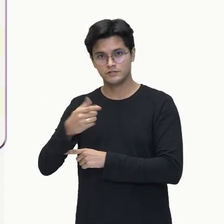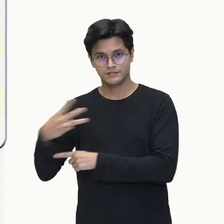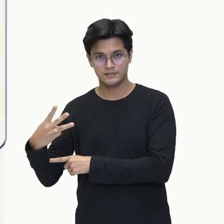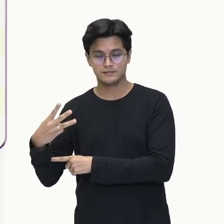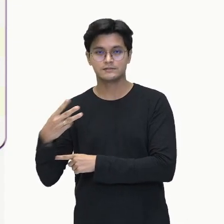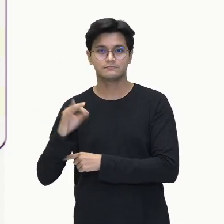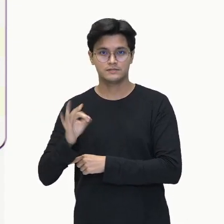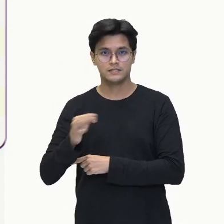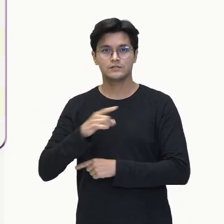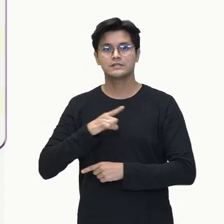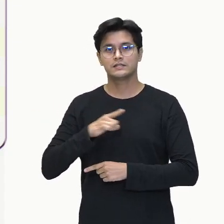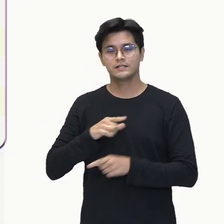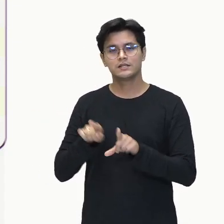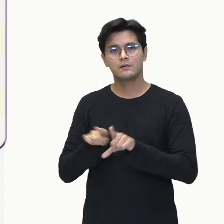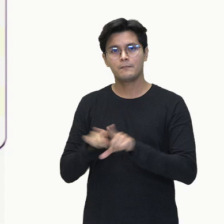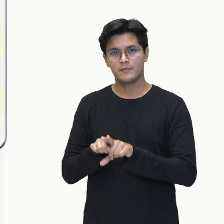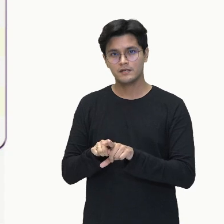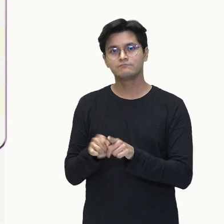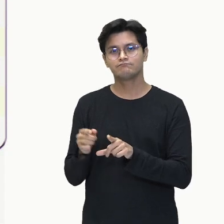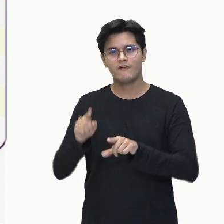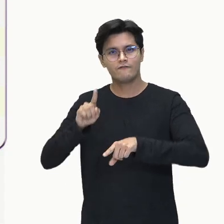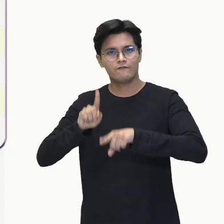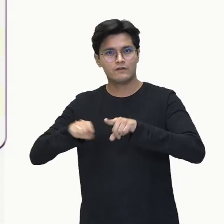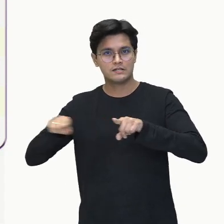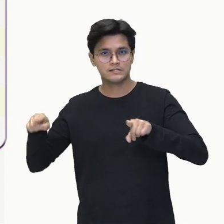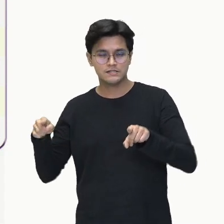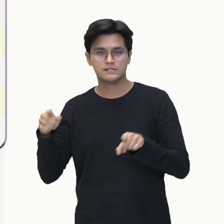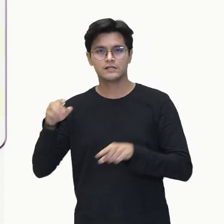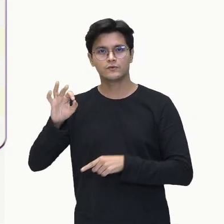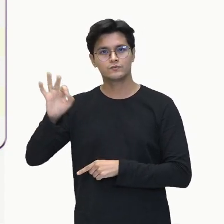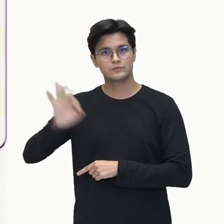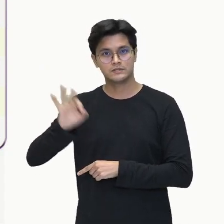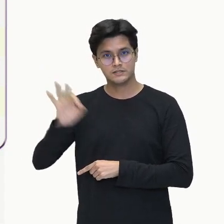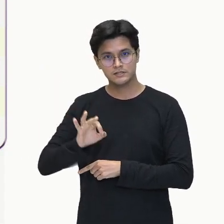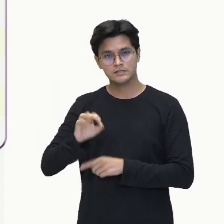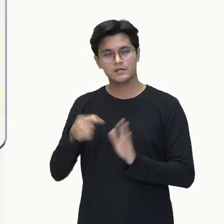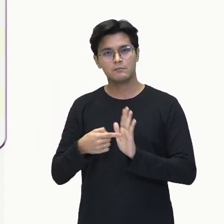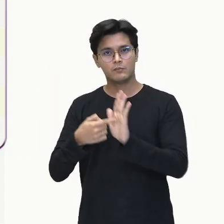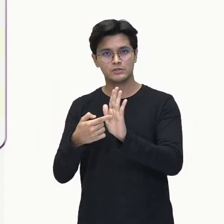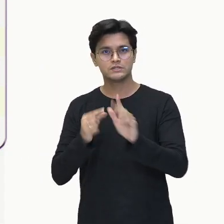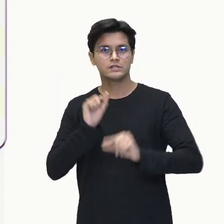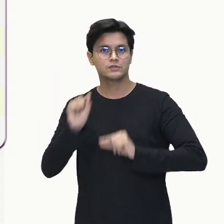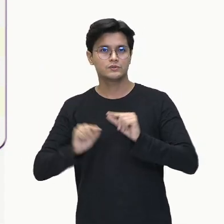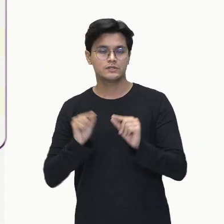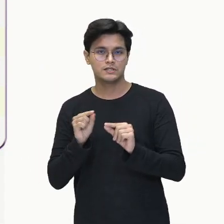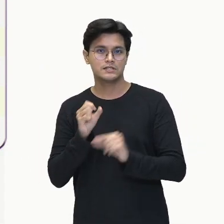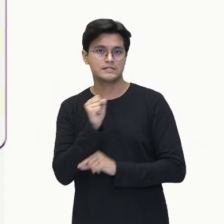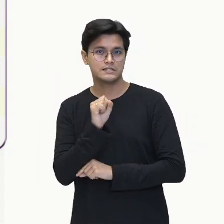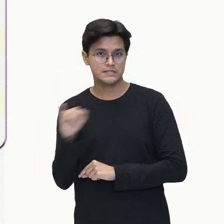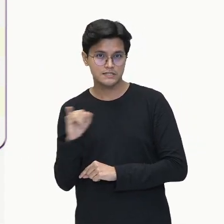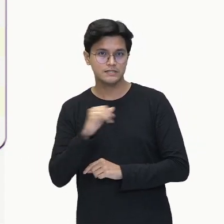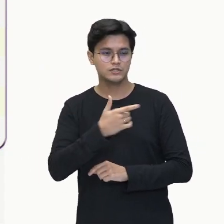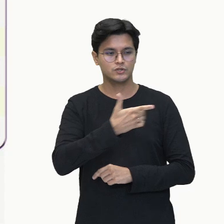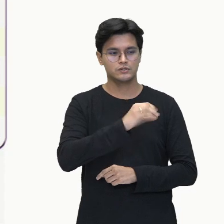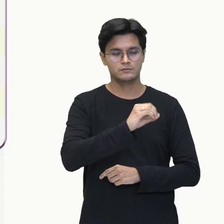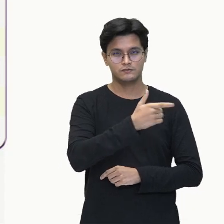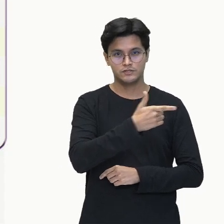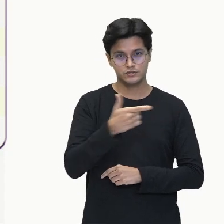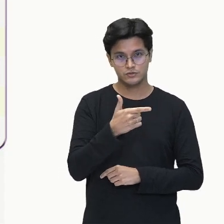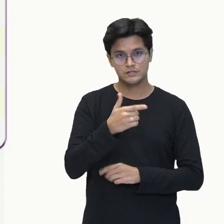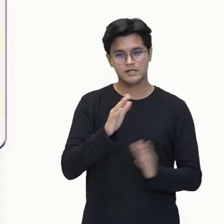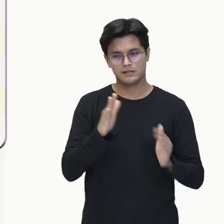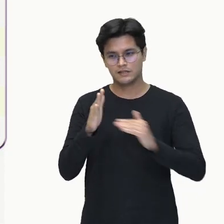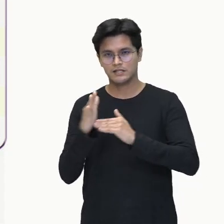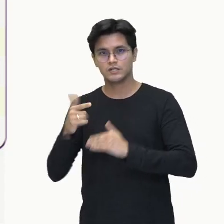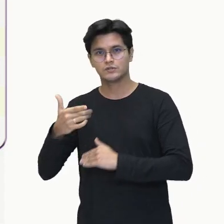coluna, mostrando para a gente se de 2022 para 2023 esses números aumentaram, se